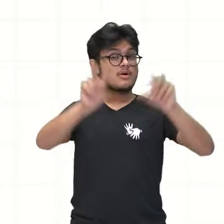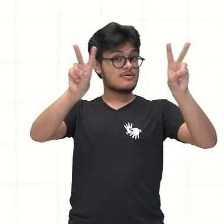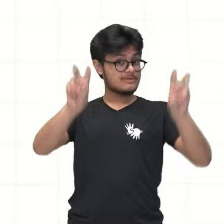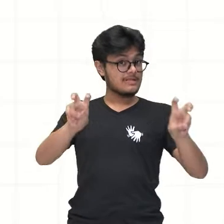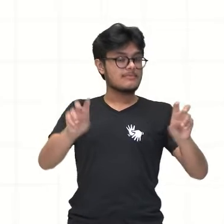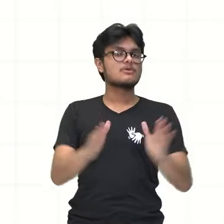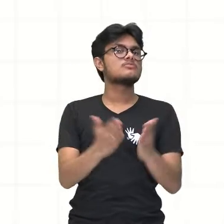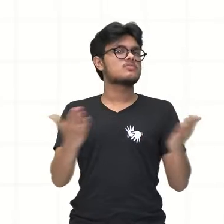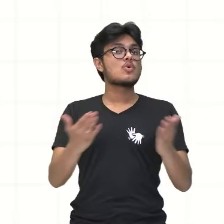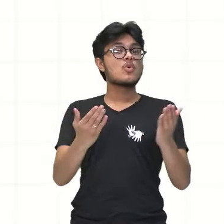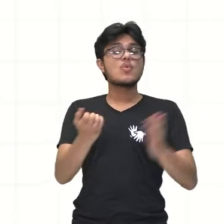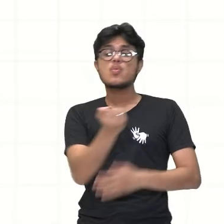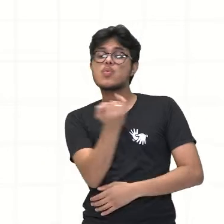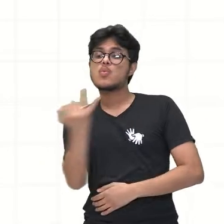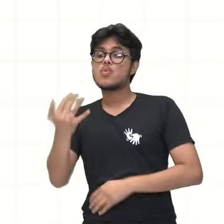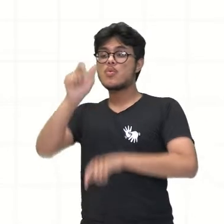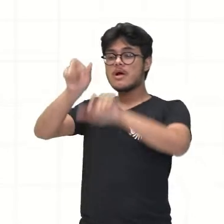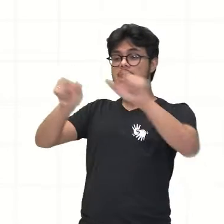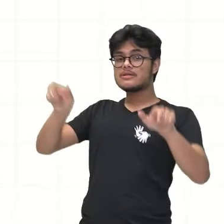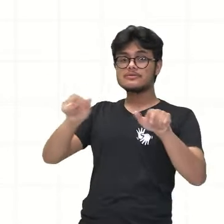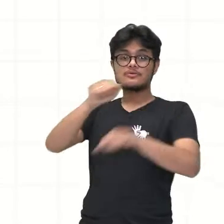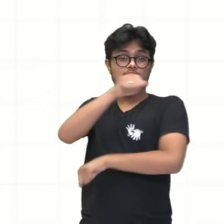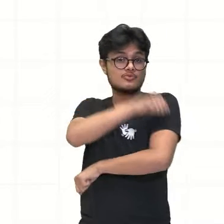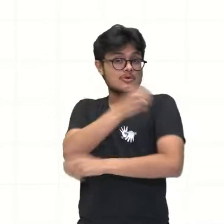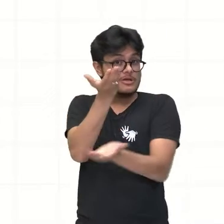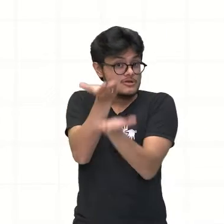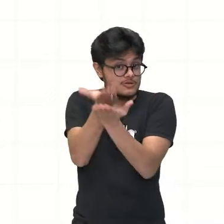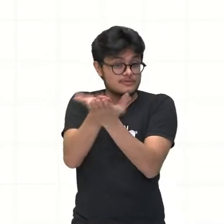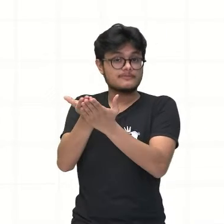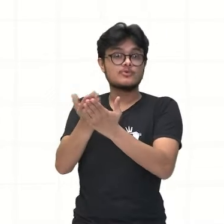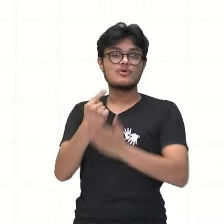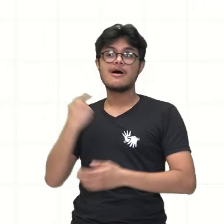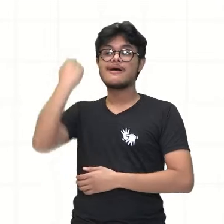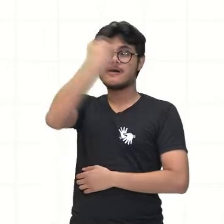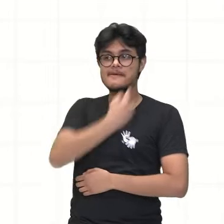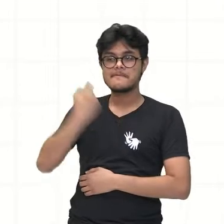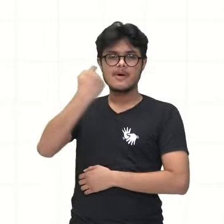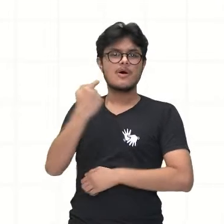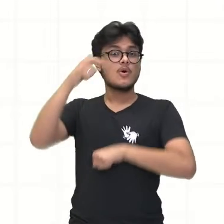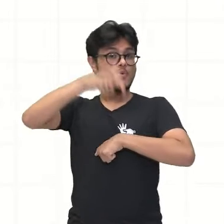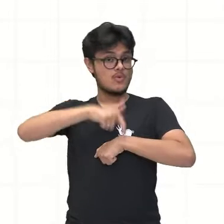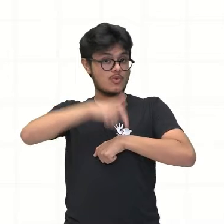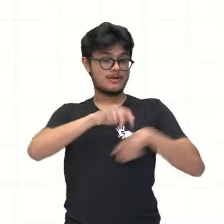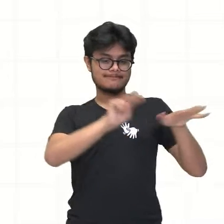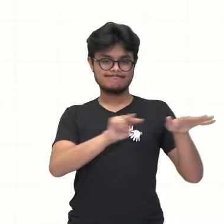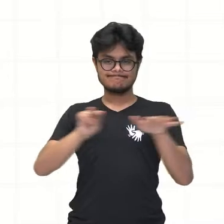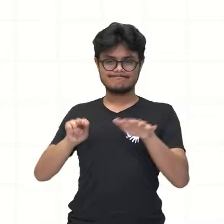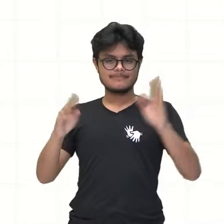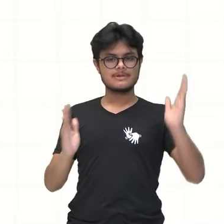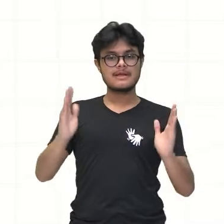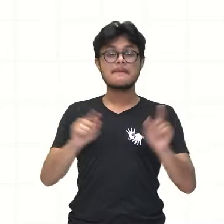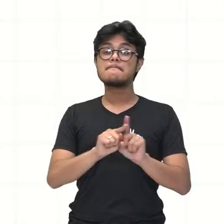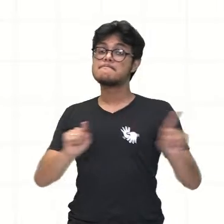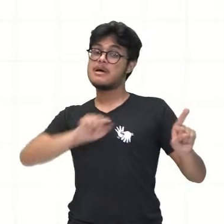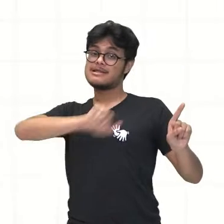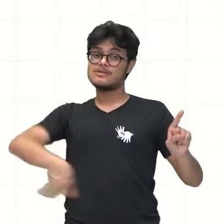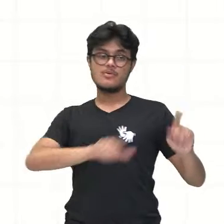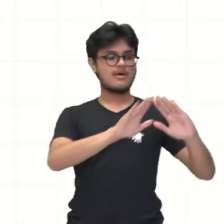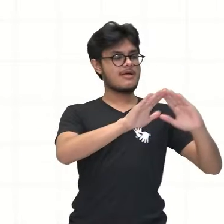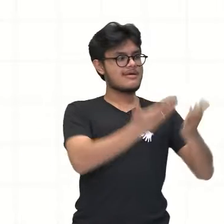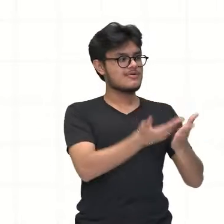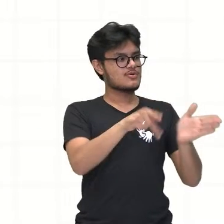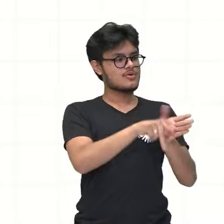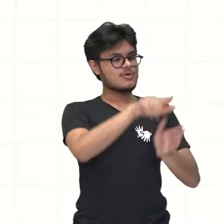à quantidade de horas, né? Quantidade de horas semanais que alunos com